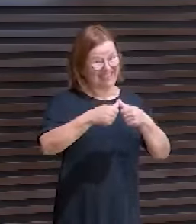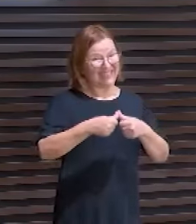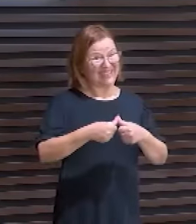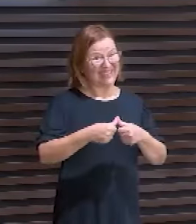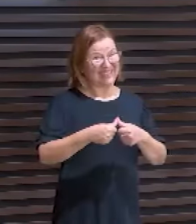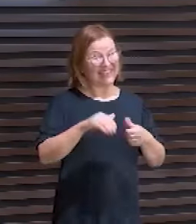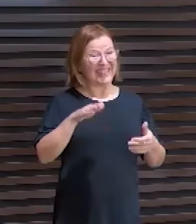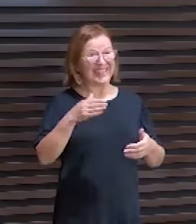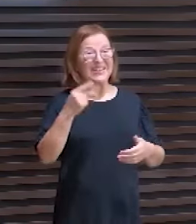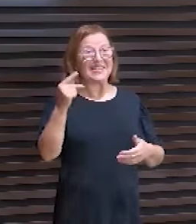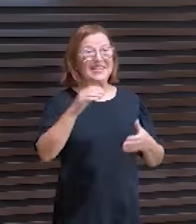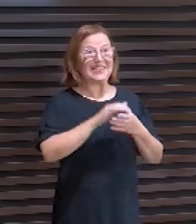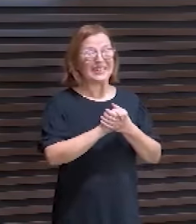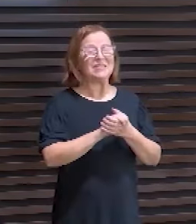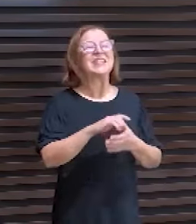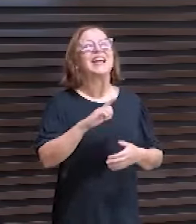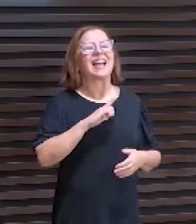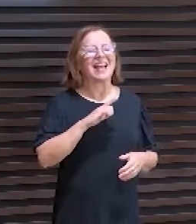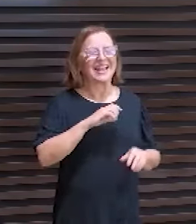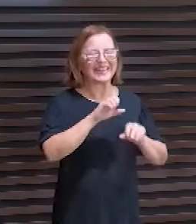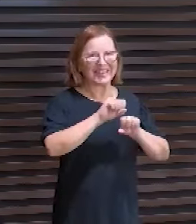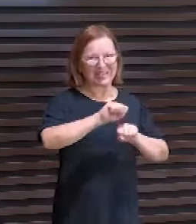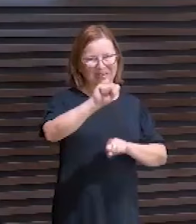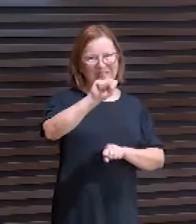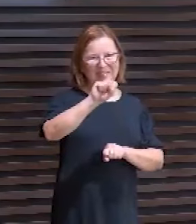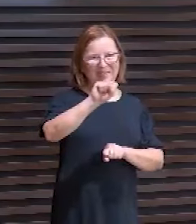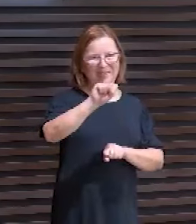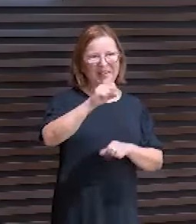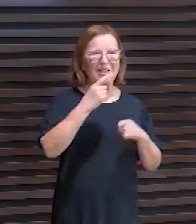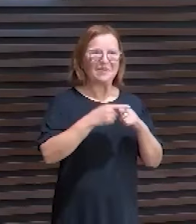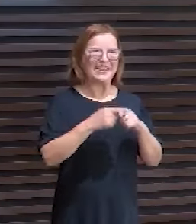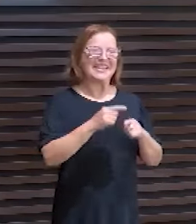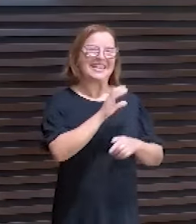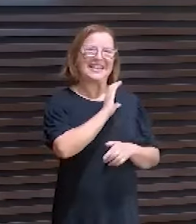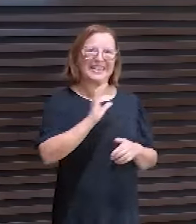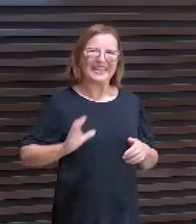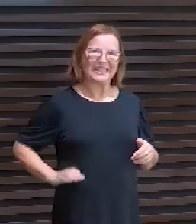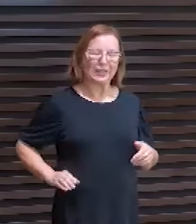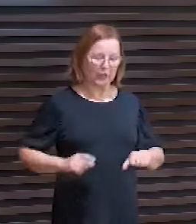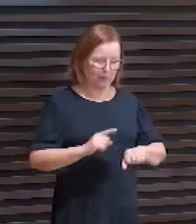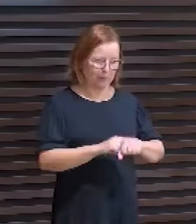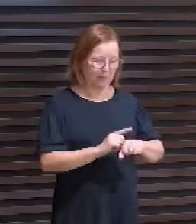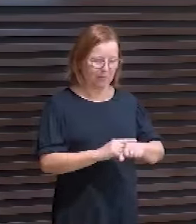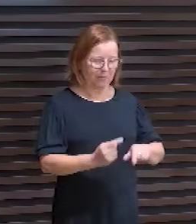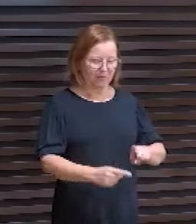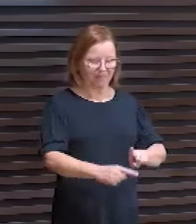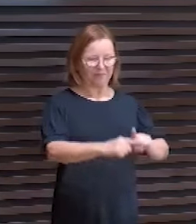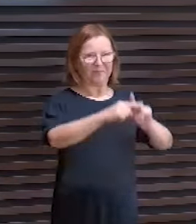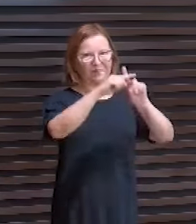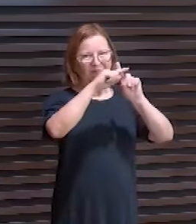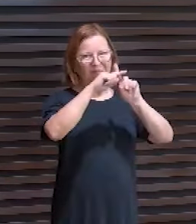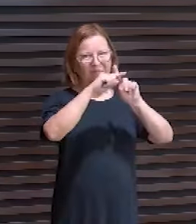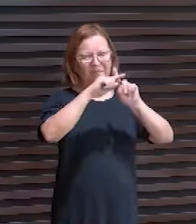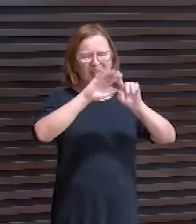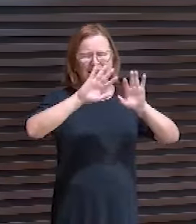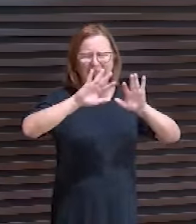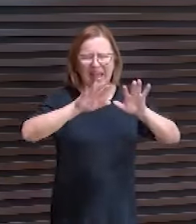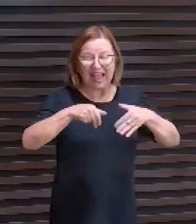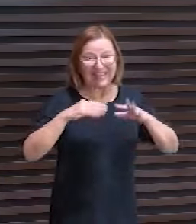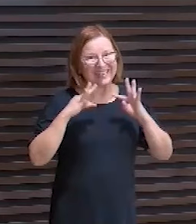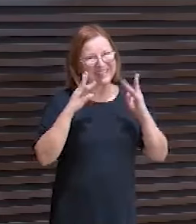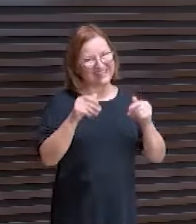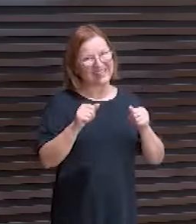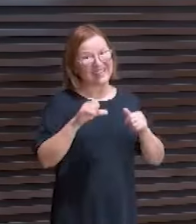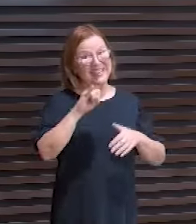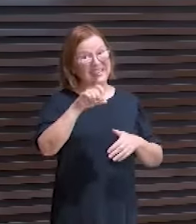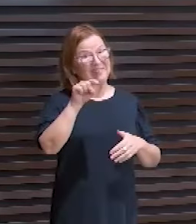casamento tem jeito porque Cristo quando foi levantado da terra ele atraiu todos e se